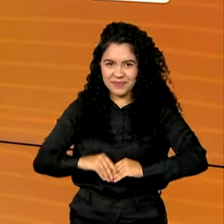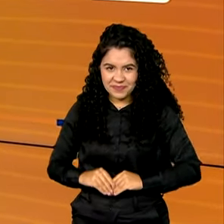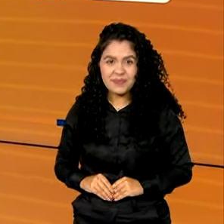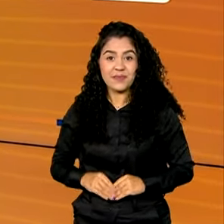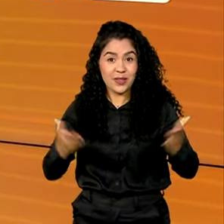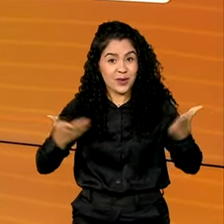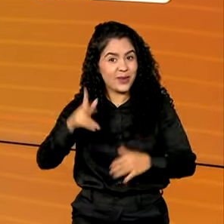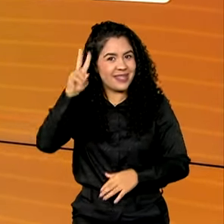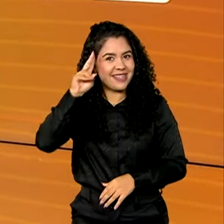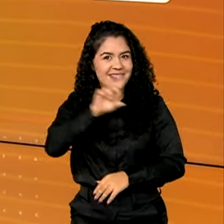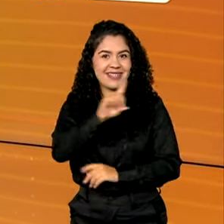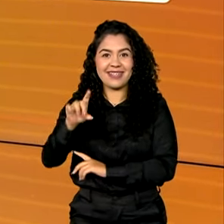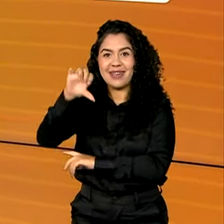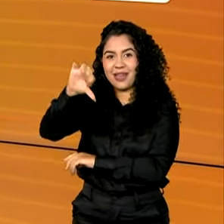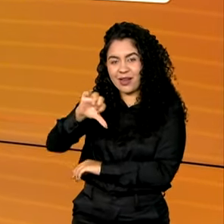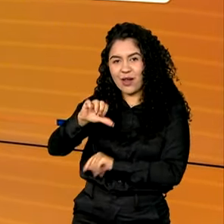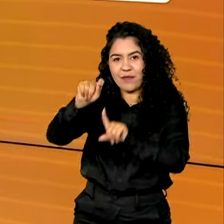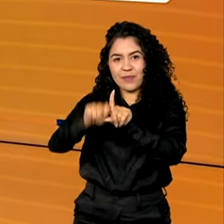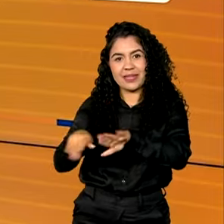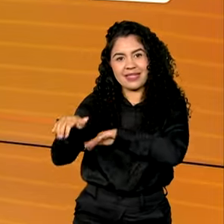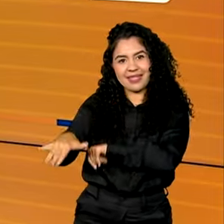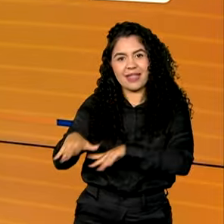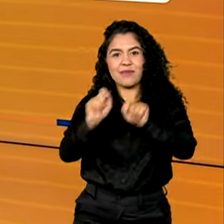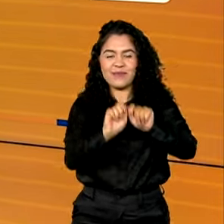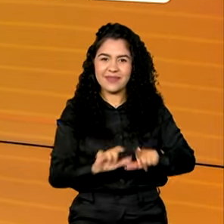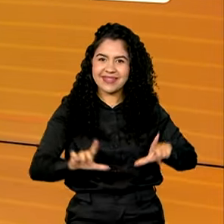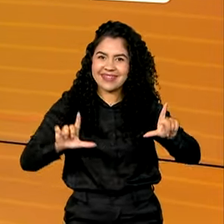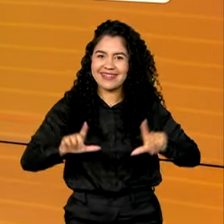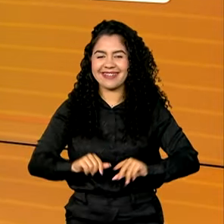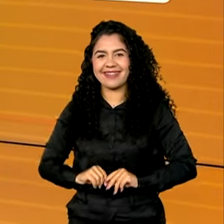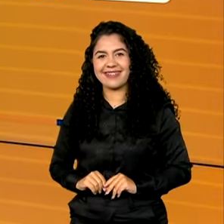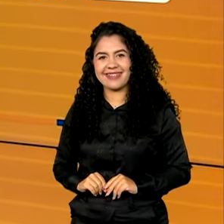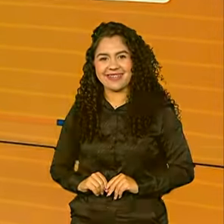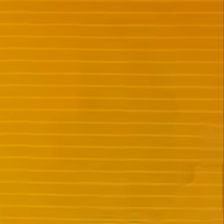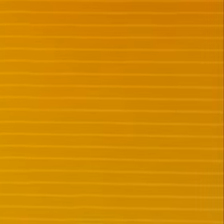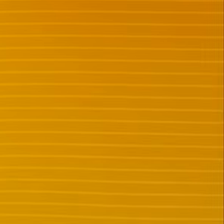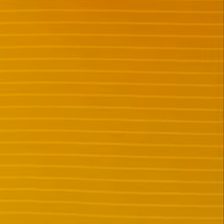Segunda-feira, 9 de setembro, o Brasil em Dia começa agora.